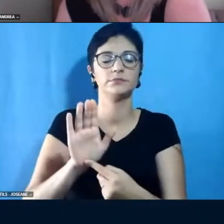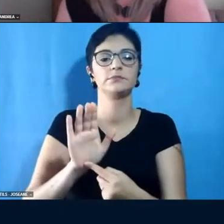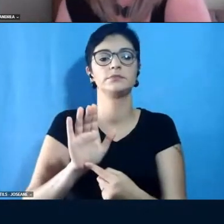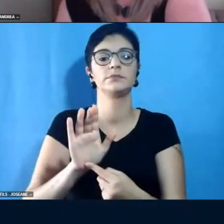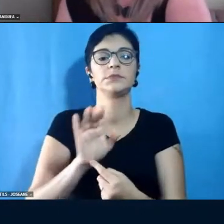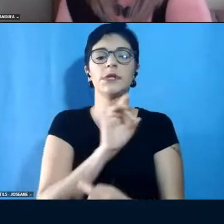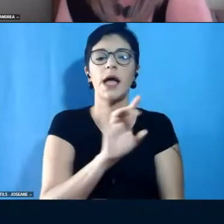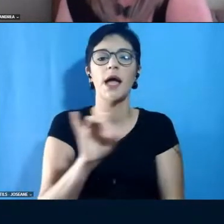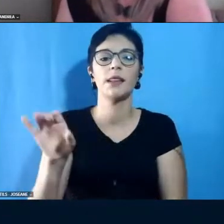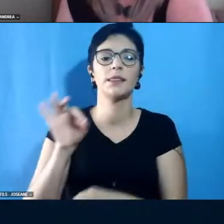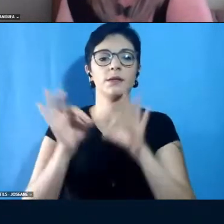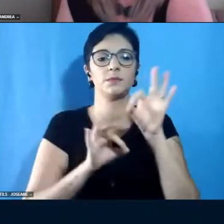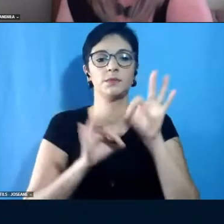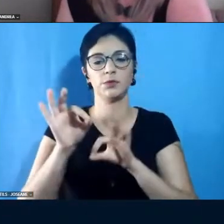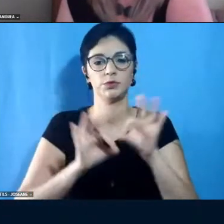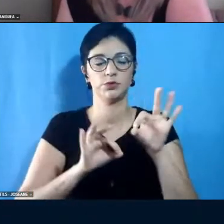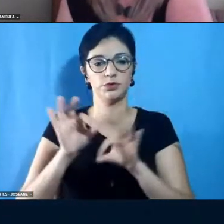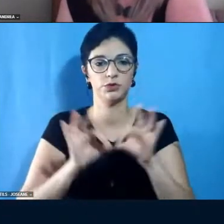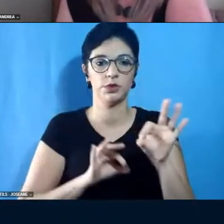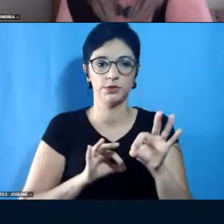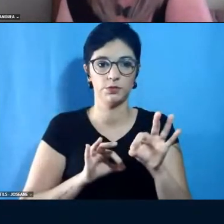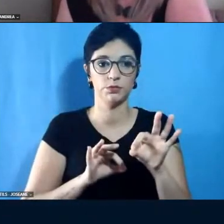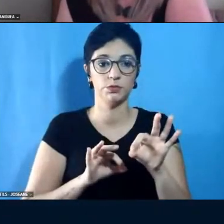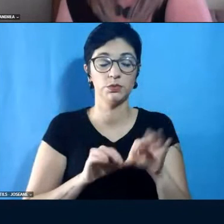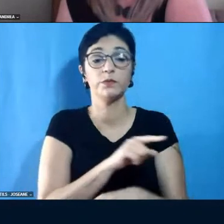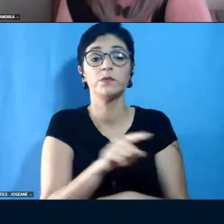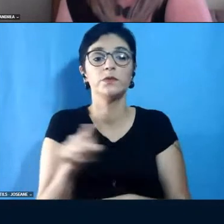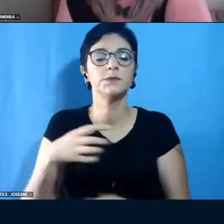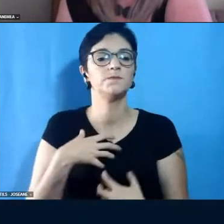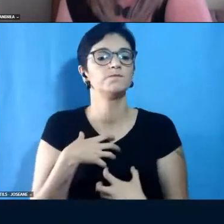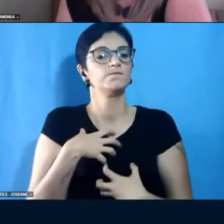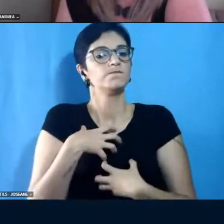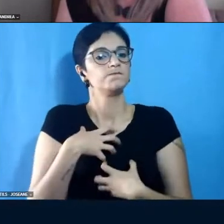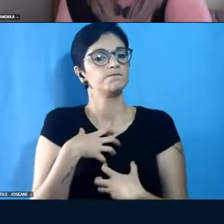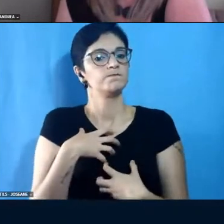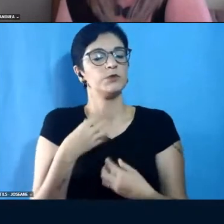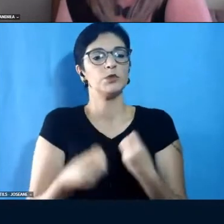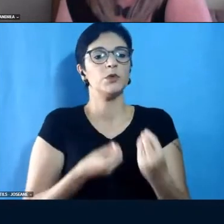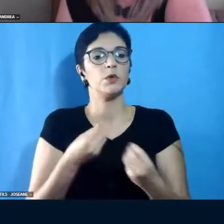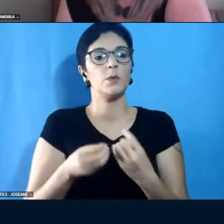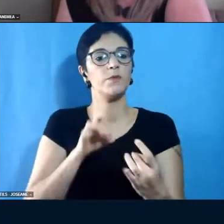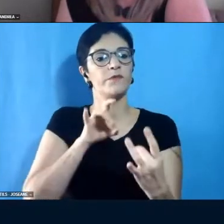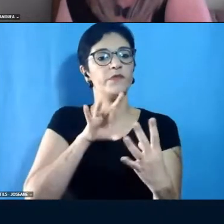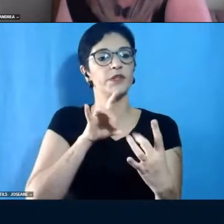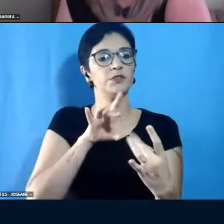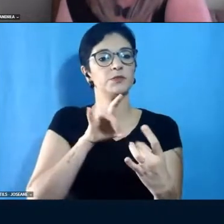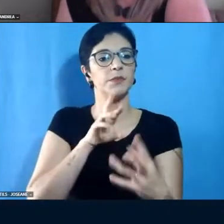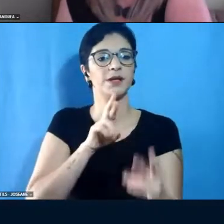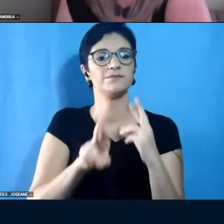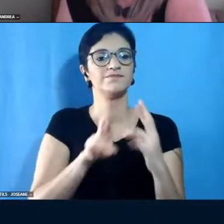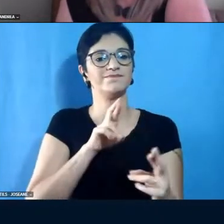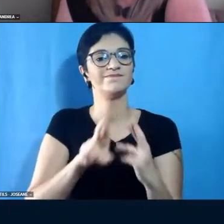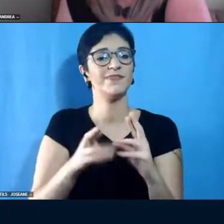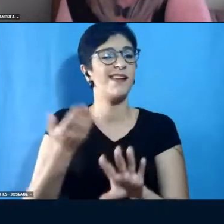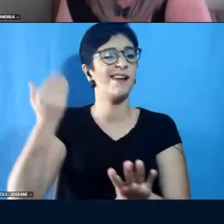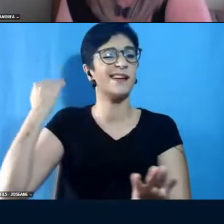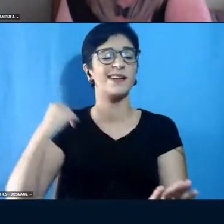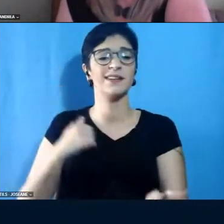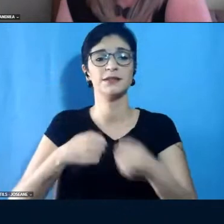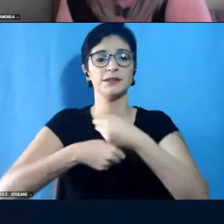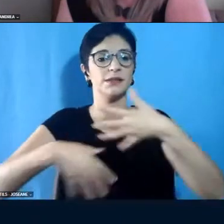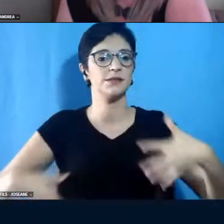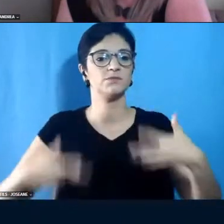dos seus projetos, né, sentiu em relação à dificuldade de feedback com o seu público, coisa que era tradicional na extensão,